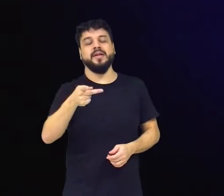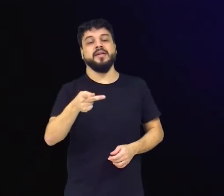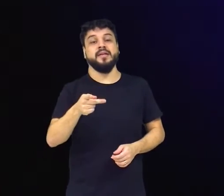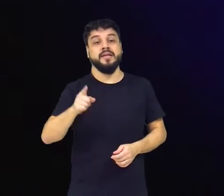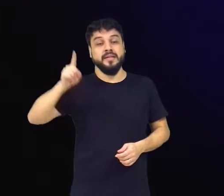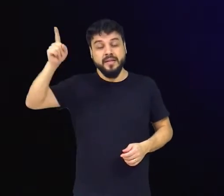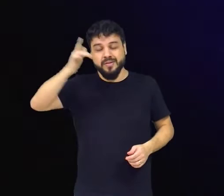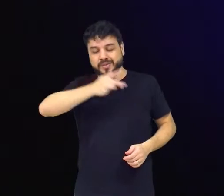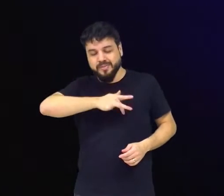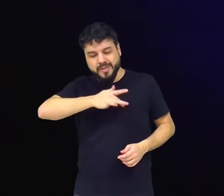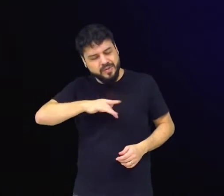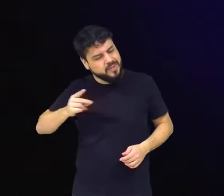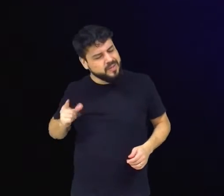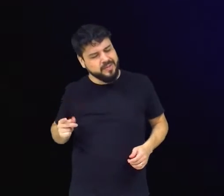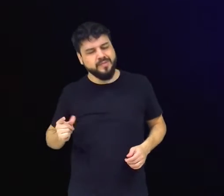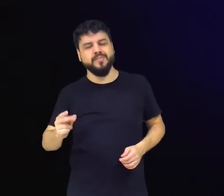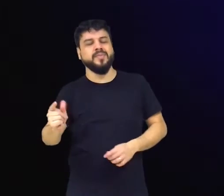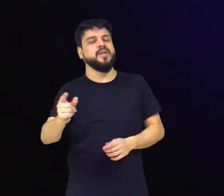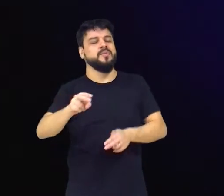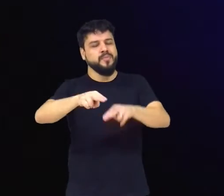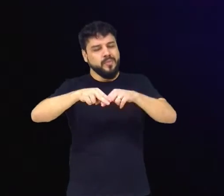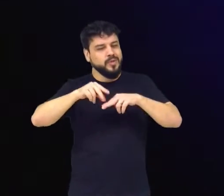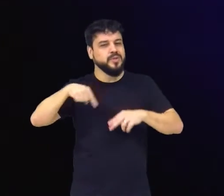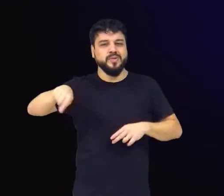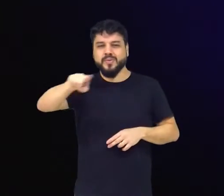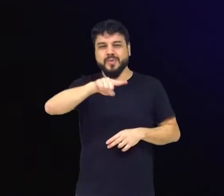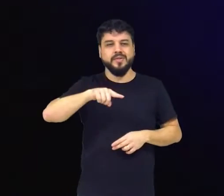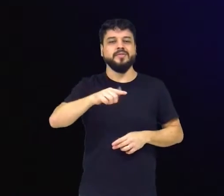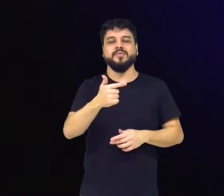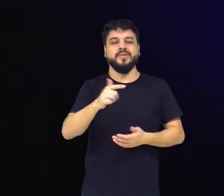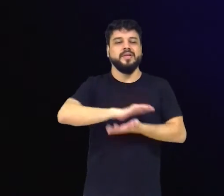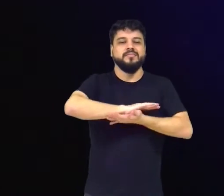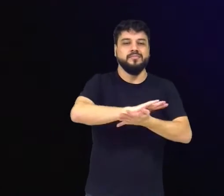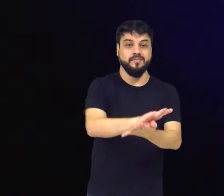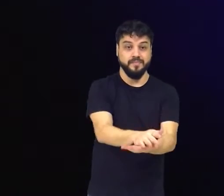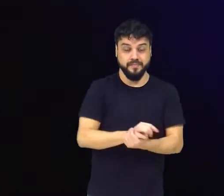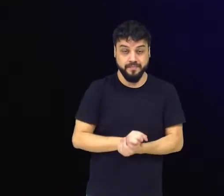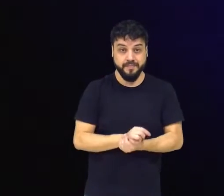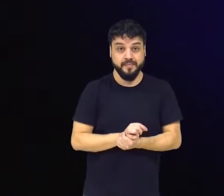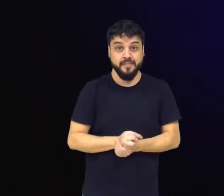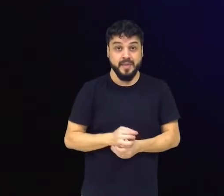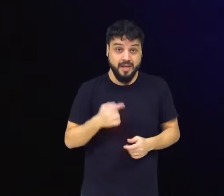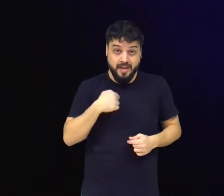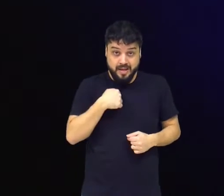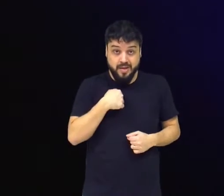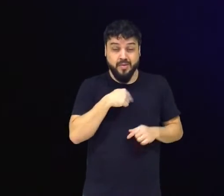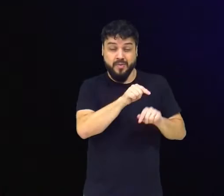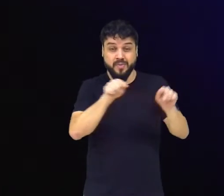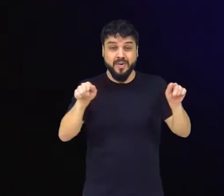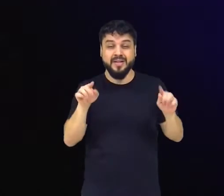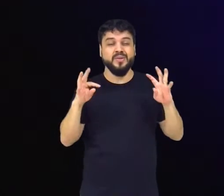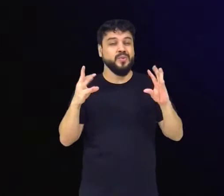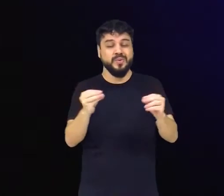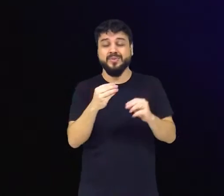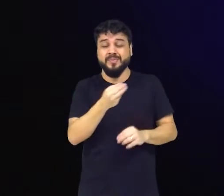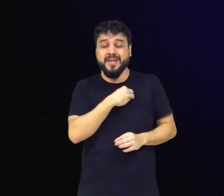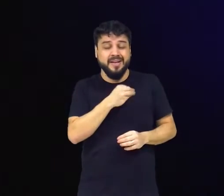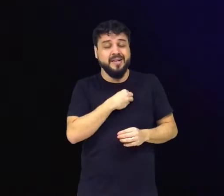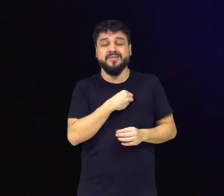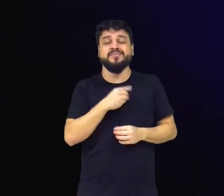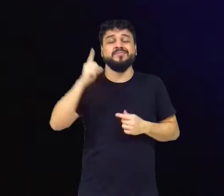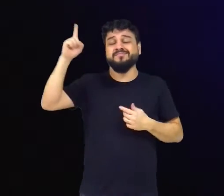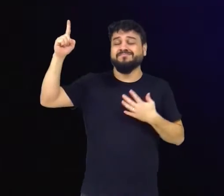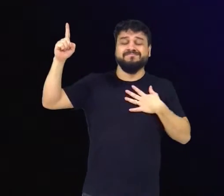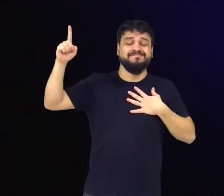misericórdias não têm fim. Os nossos pecados não agradam a Deus, meus irmãos, e são a causa das nossas